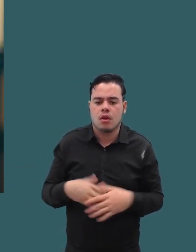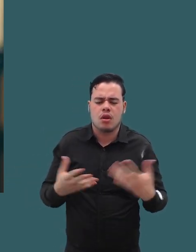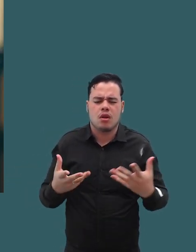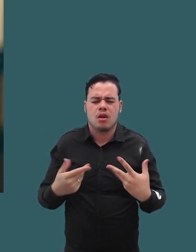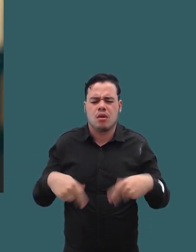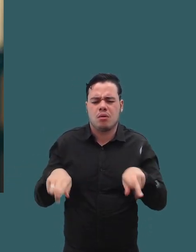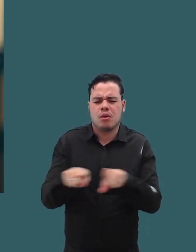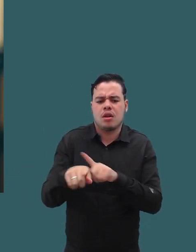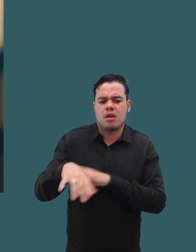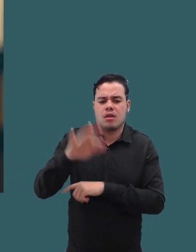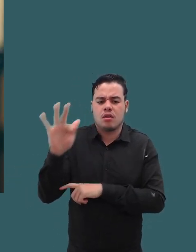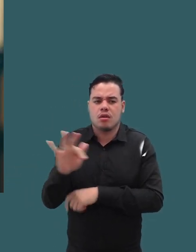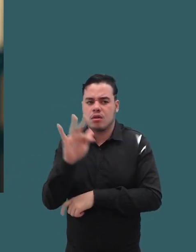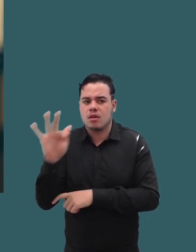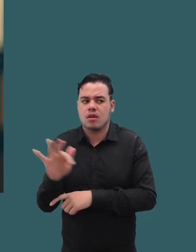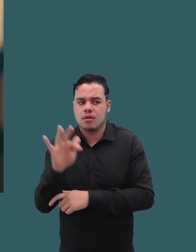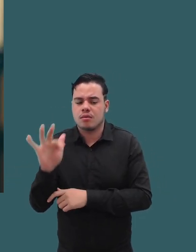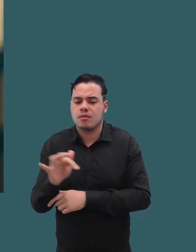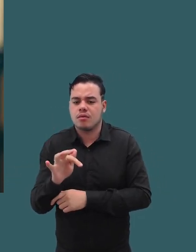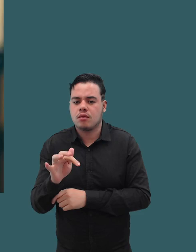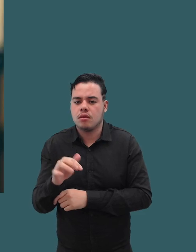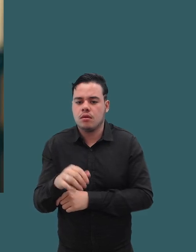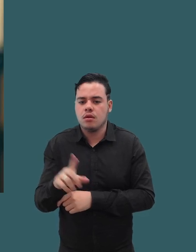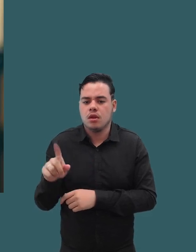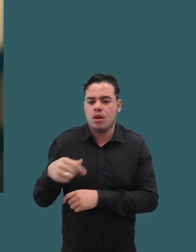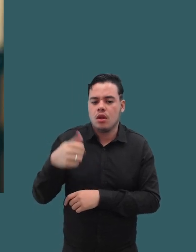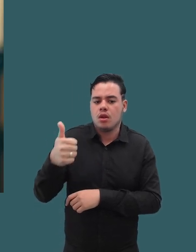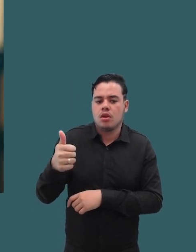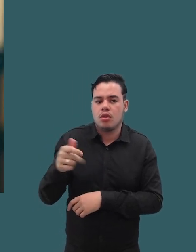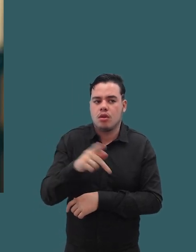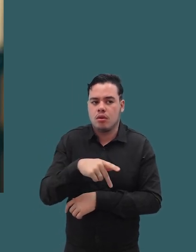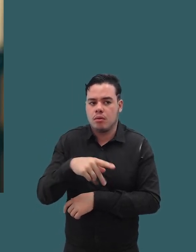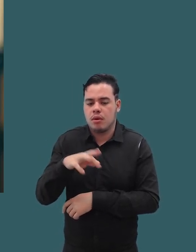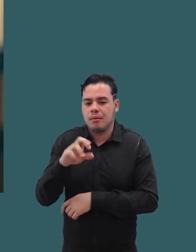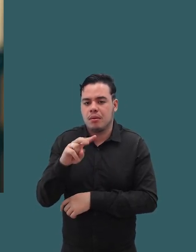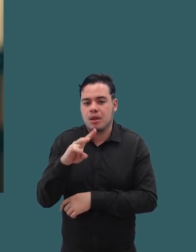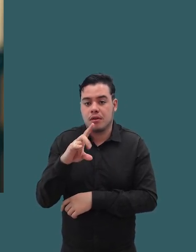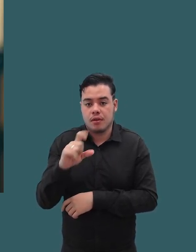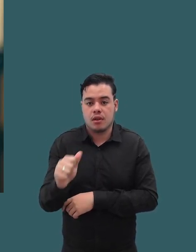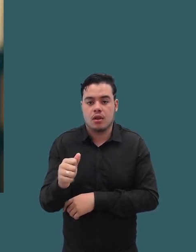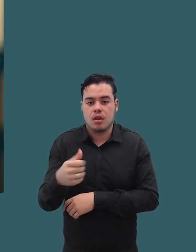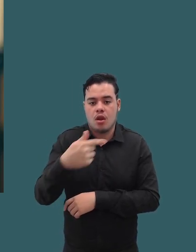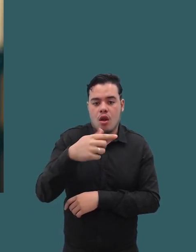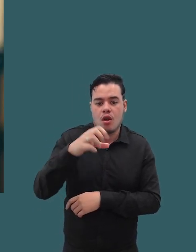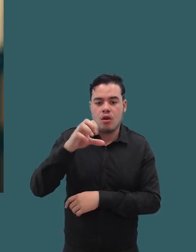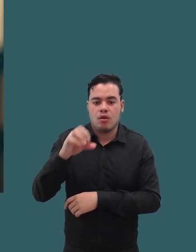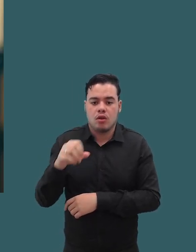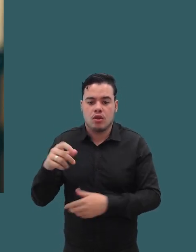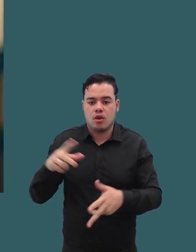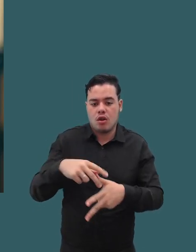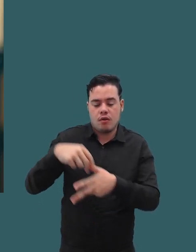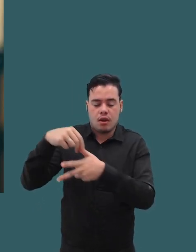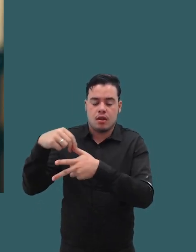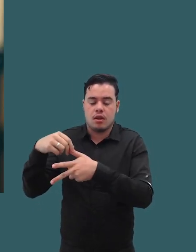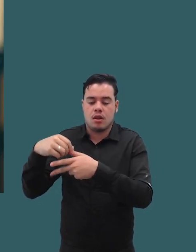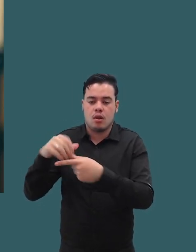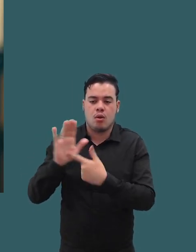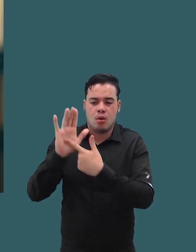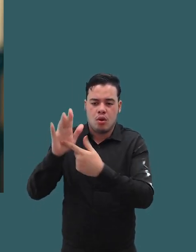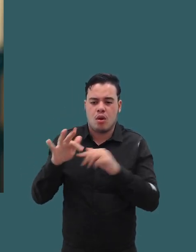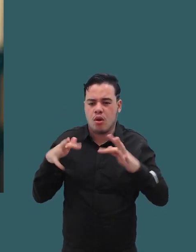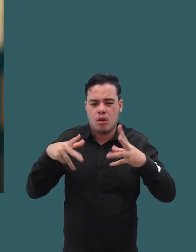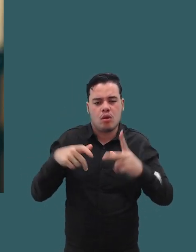universidades, 16 públicas e uma privada. Os 29 líderes publicaram no total, no